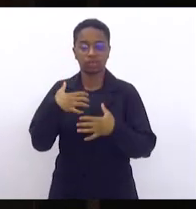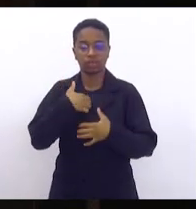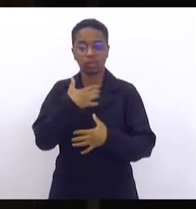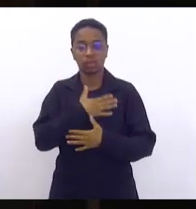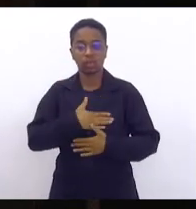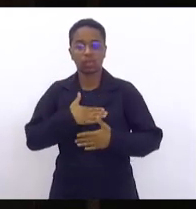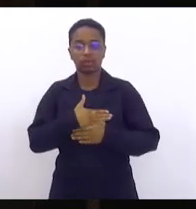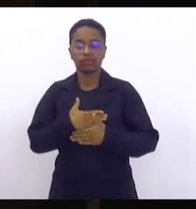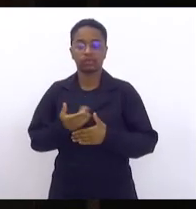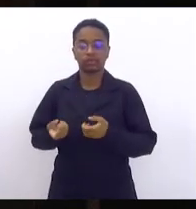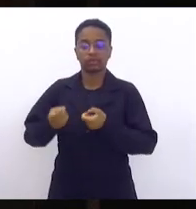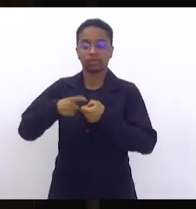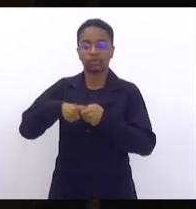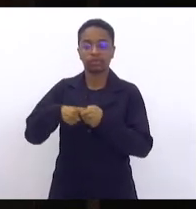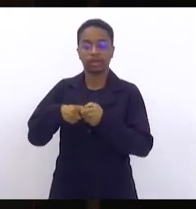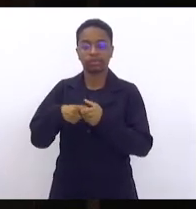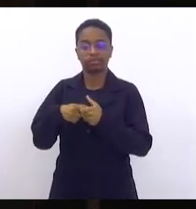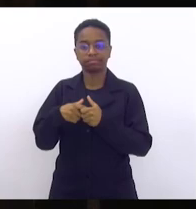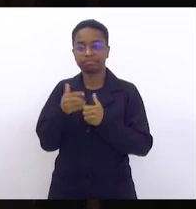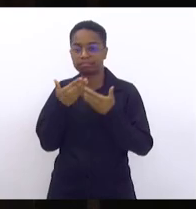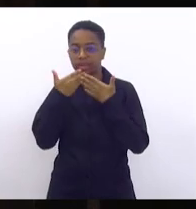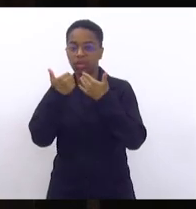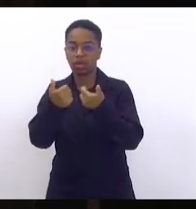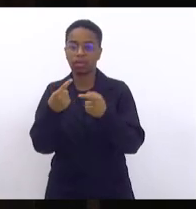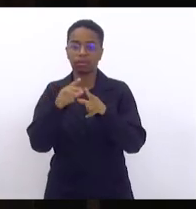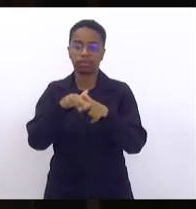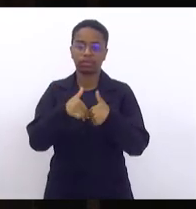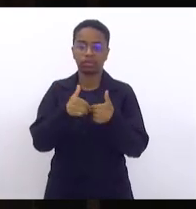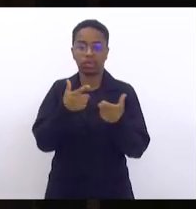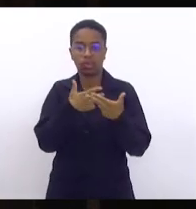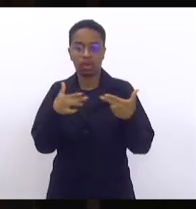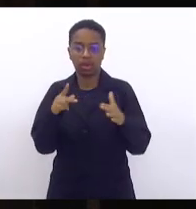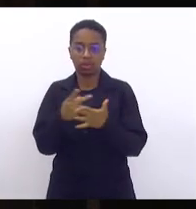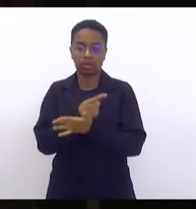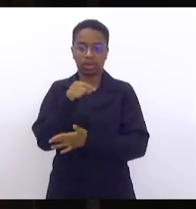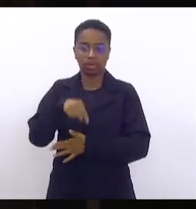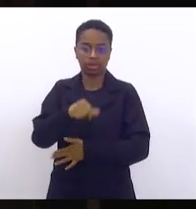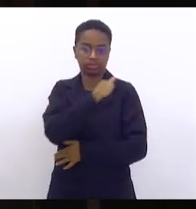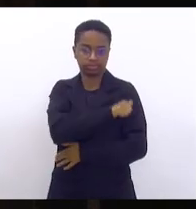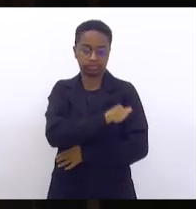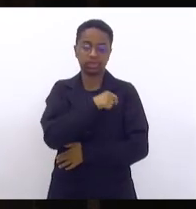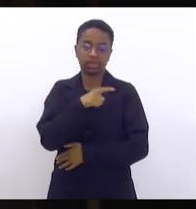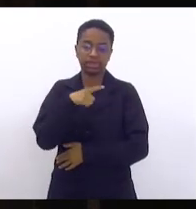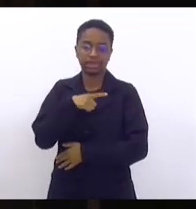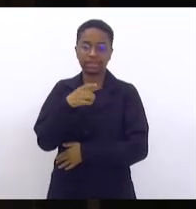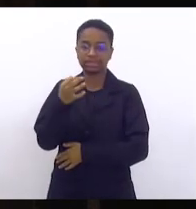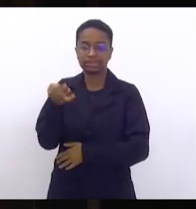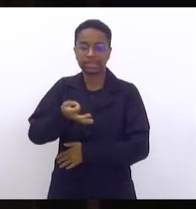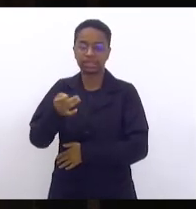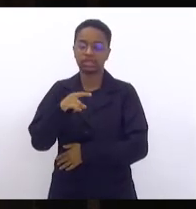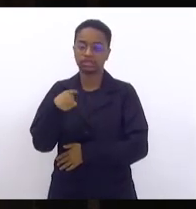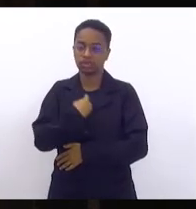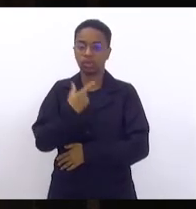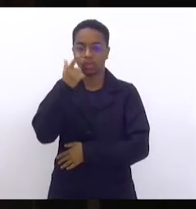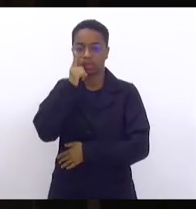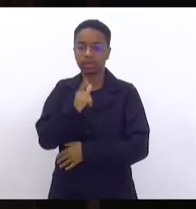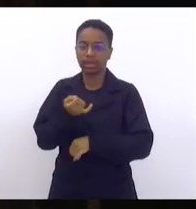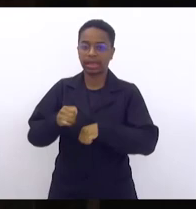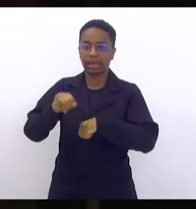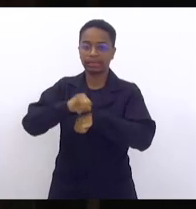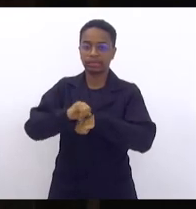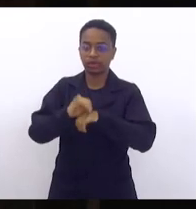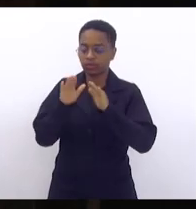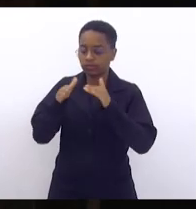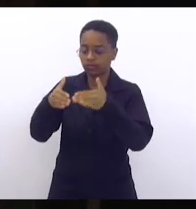oportunidades que vem acontecendo no estado do Rio de Janeiro eu tenho certeza que o Rio de Janeiro vai virar capital Nacional do plástico porque com uma boa vontade do legislativo